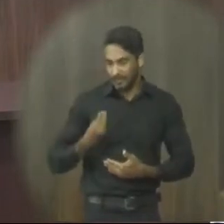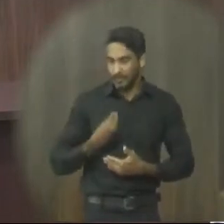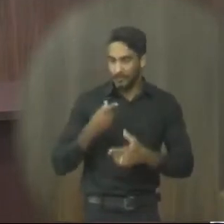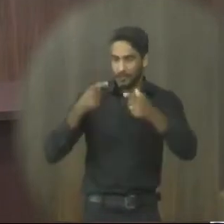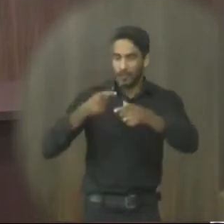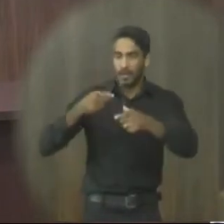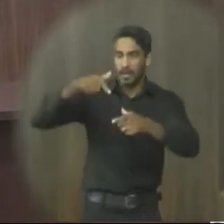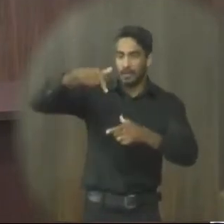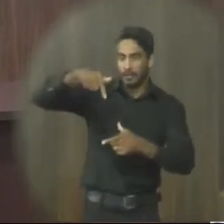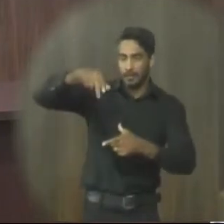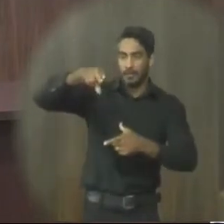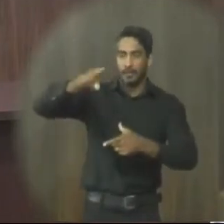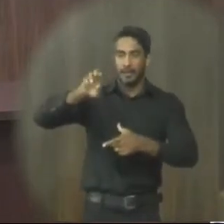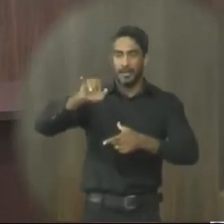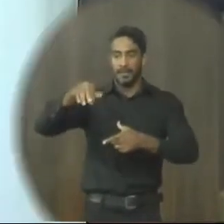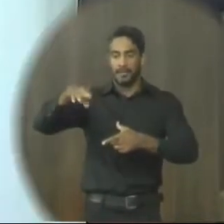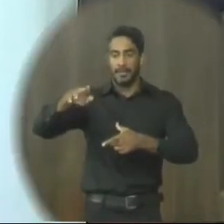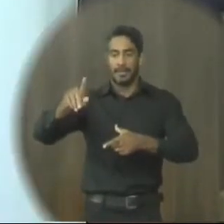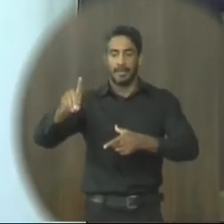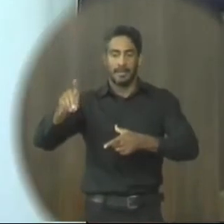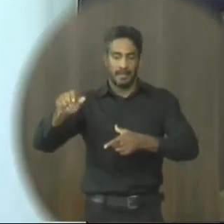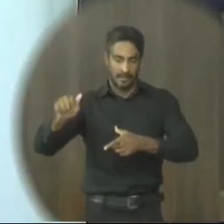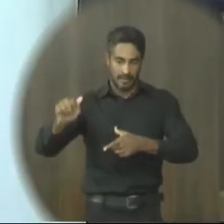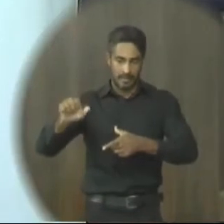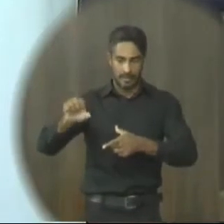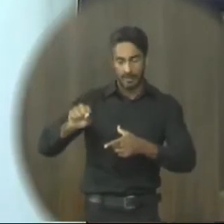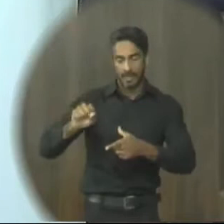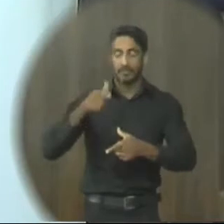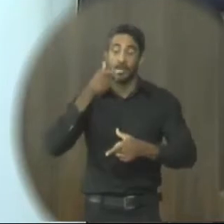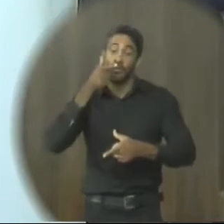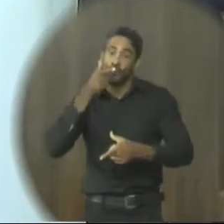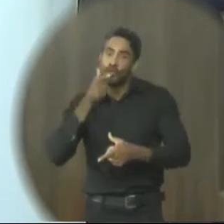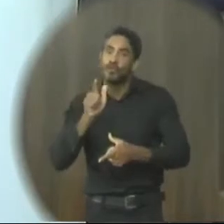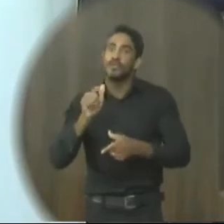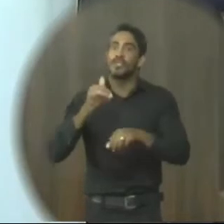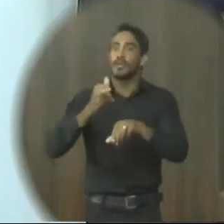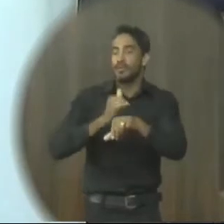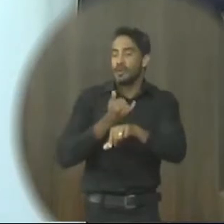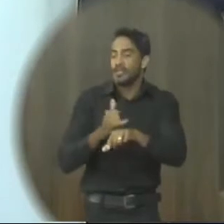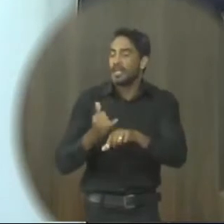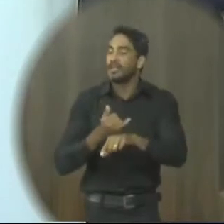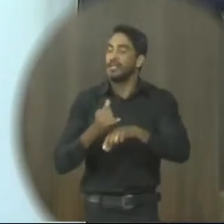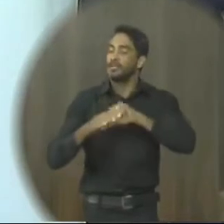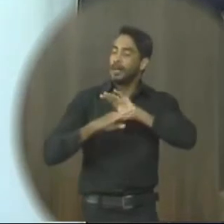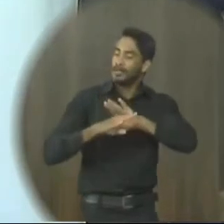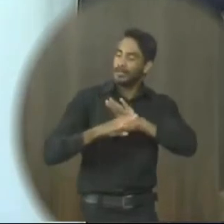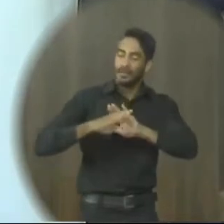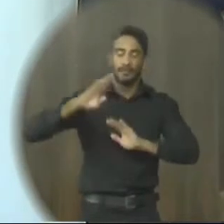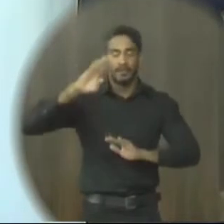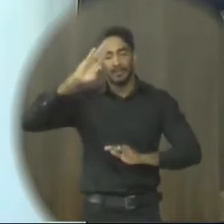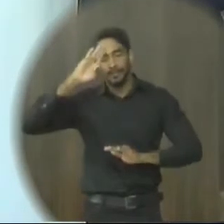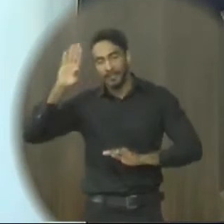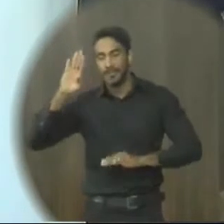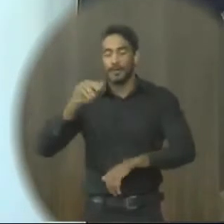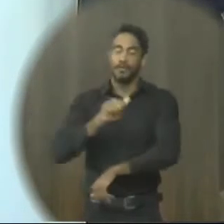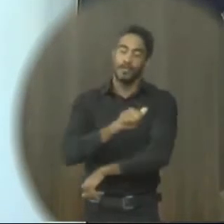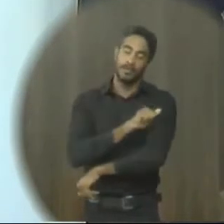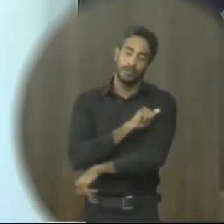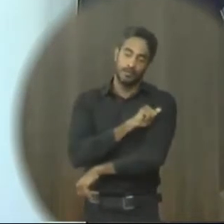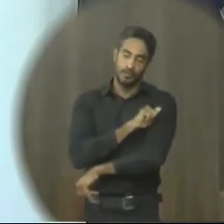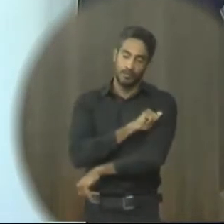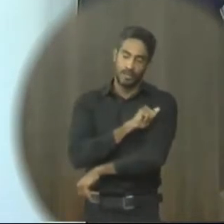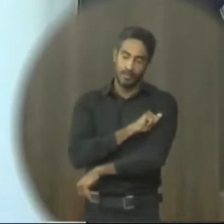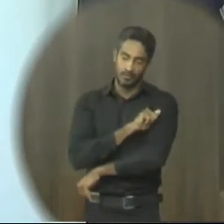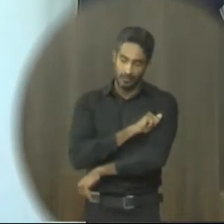Queimadas por ter, né, achado uma solução para atender principalmente os alunos